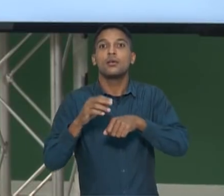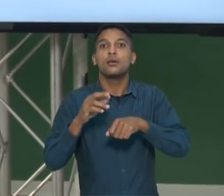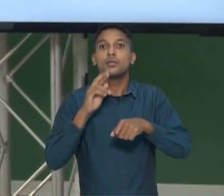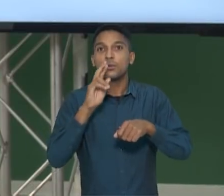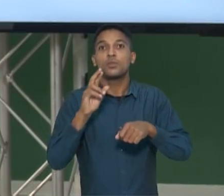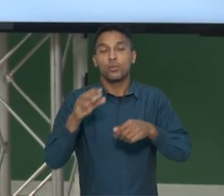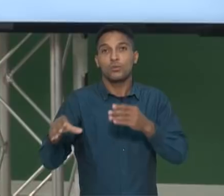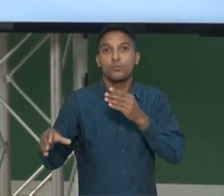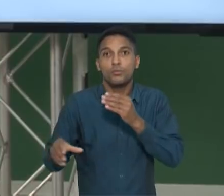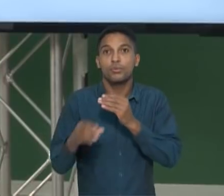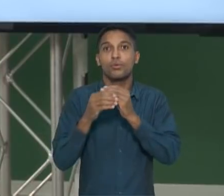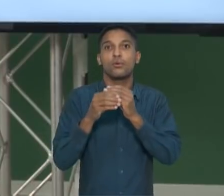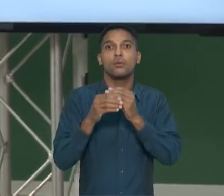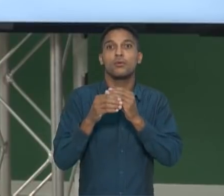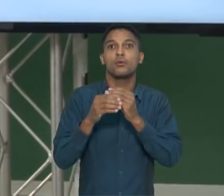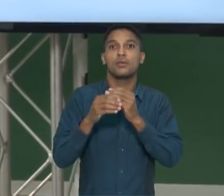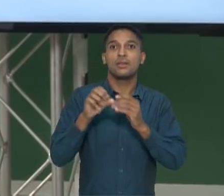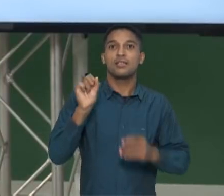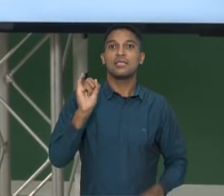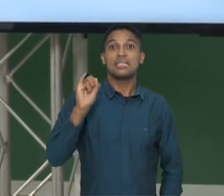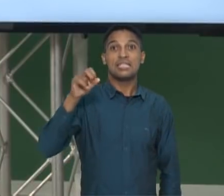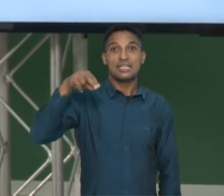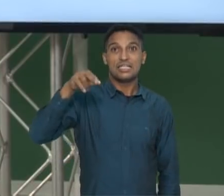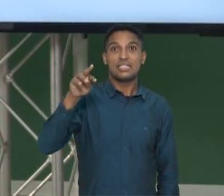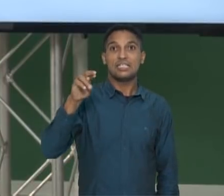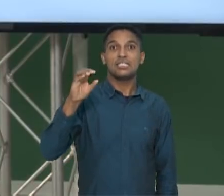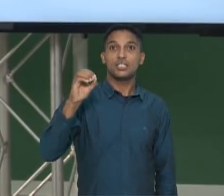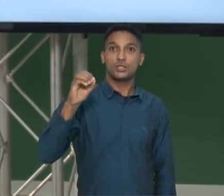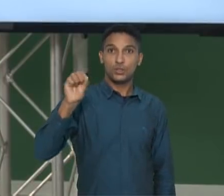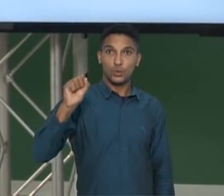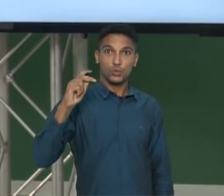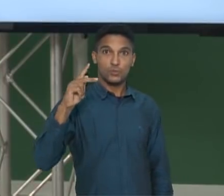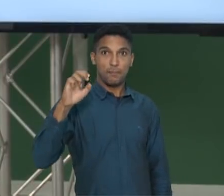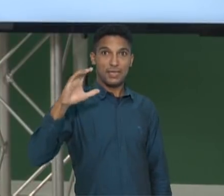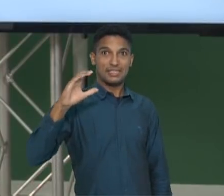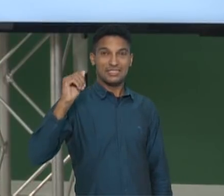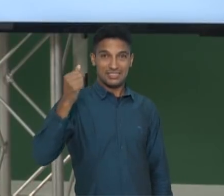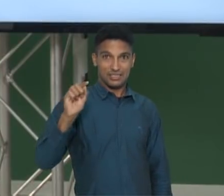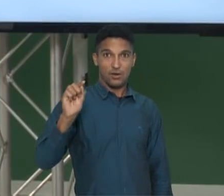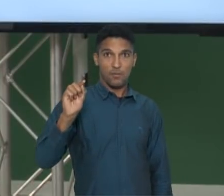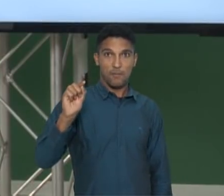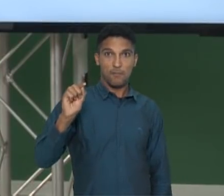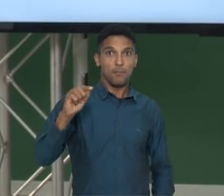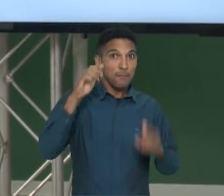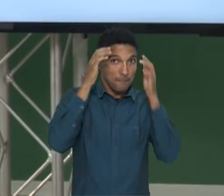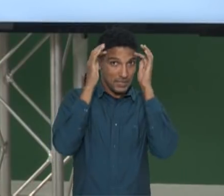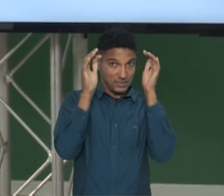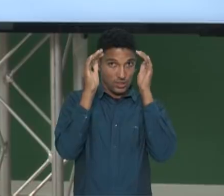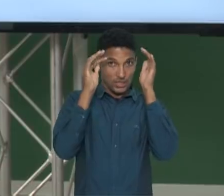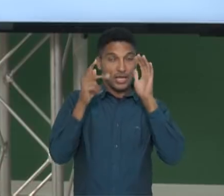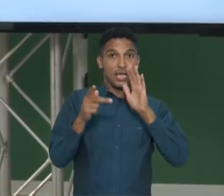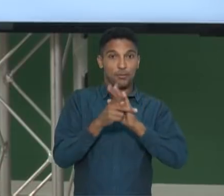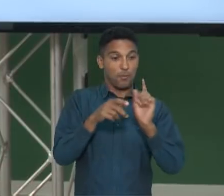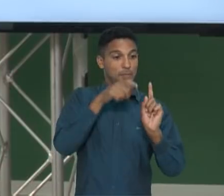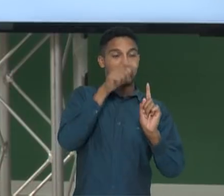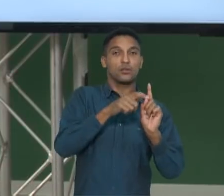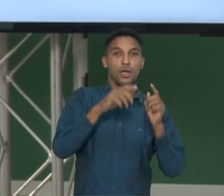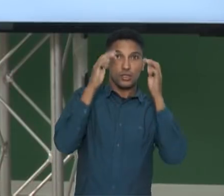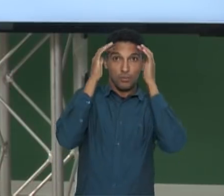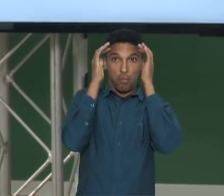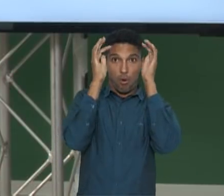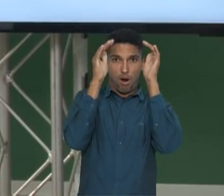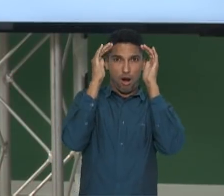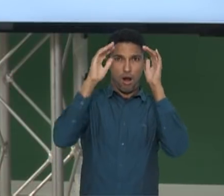palavras-chave, como introspecção psicológica, que é o momento, né, de pensamento, de monólogo interior do personagem, né,